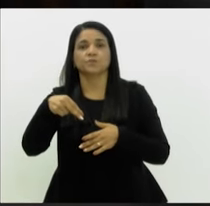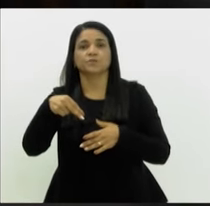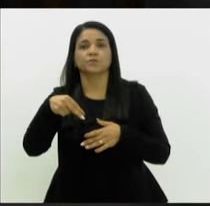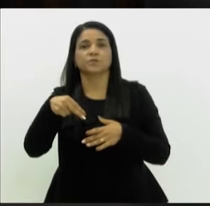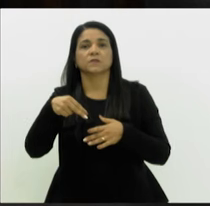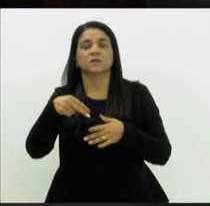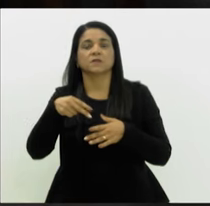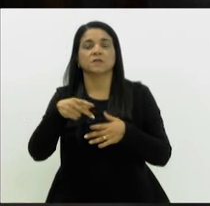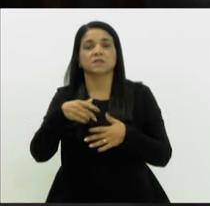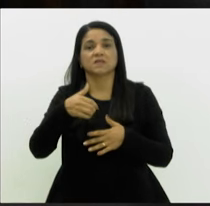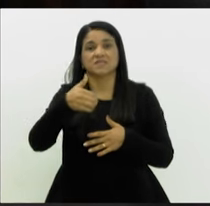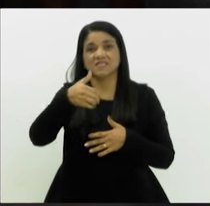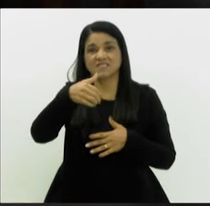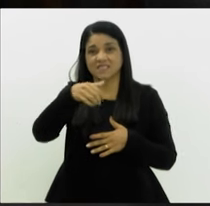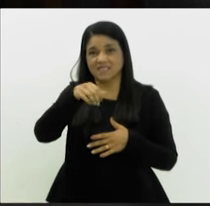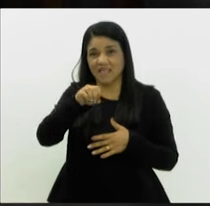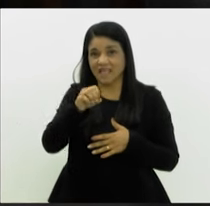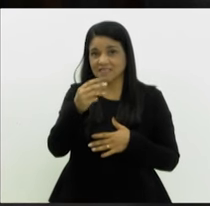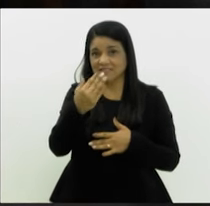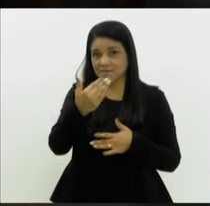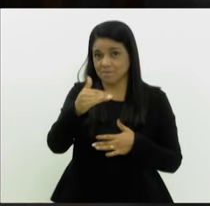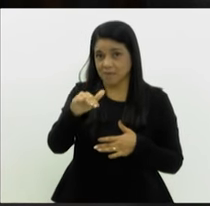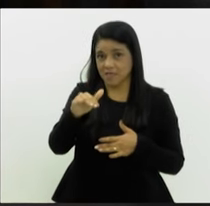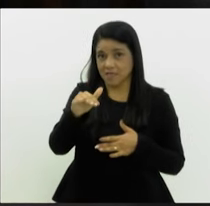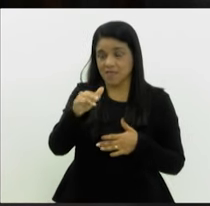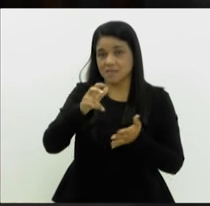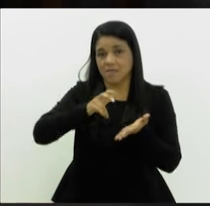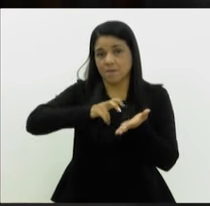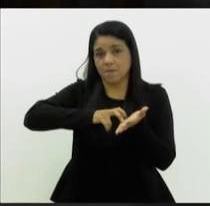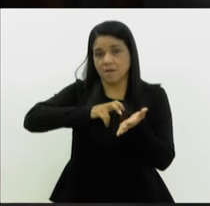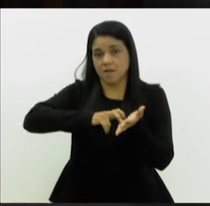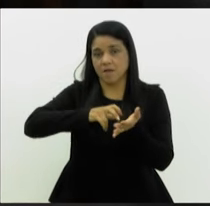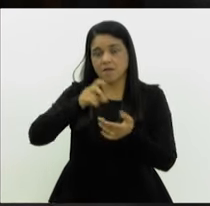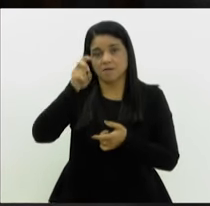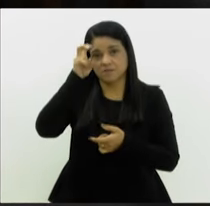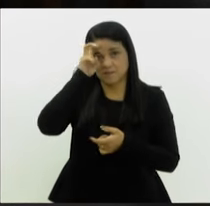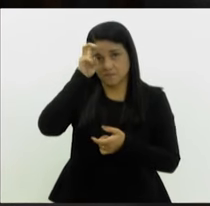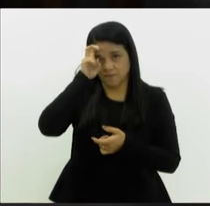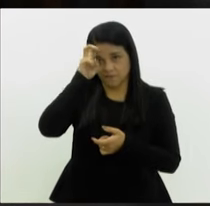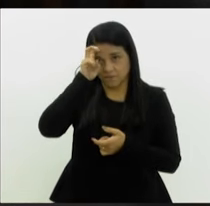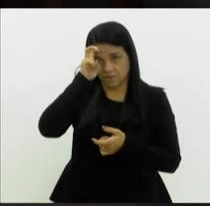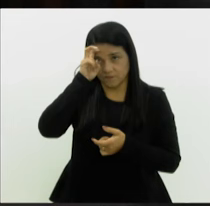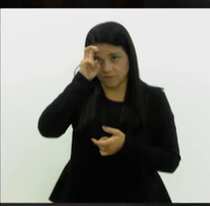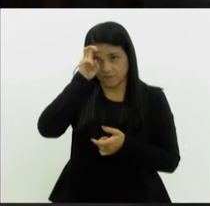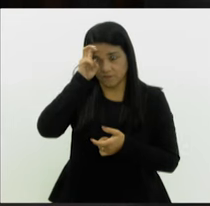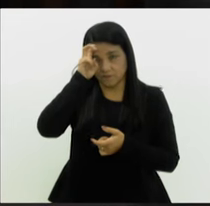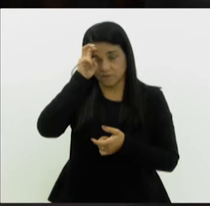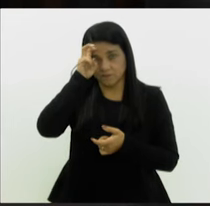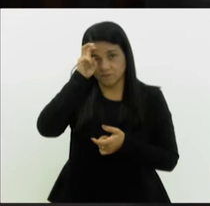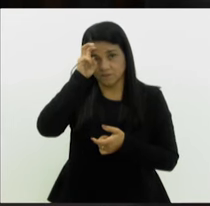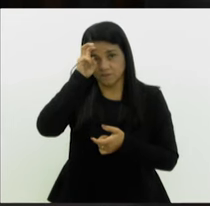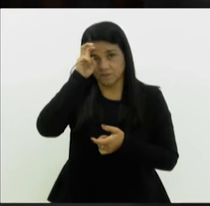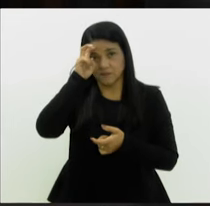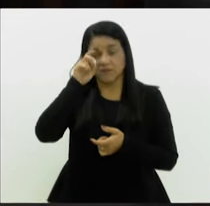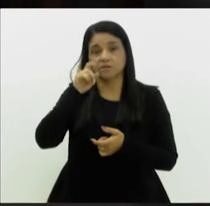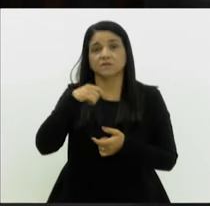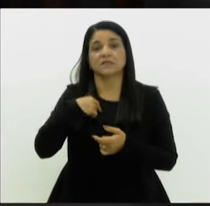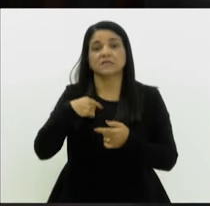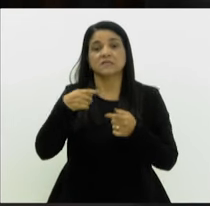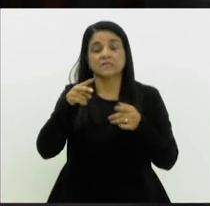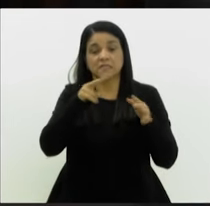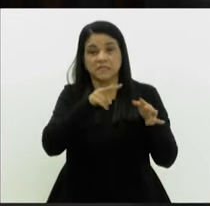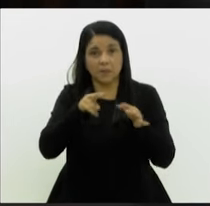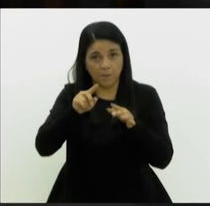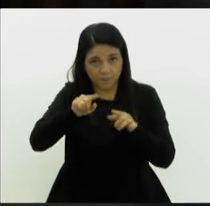sessões serão às 10h30 da manhã, nos dias de quinta-feira. E, excepcionalmente, na semana que vem,